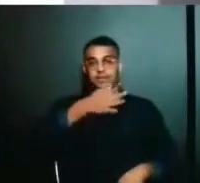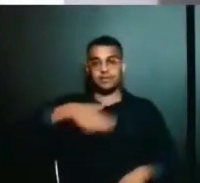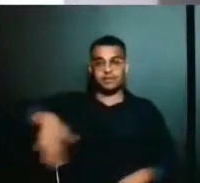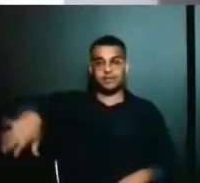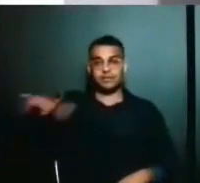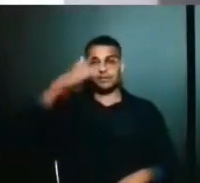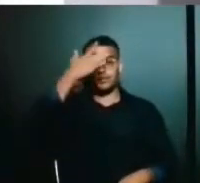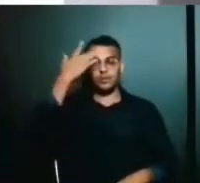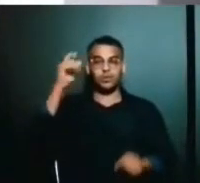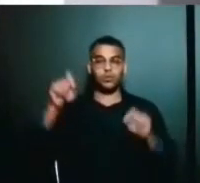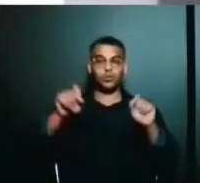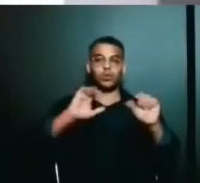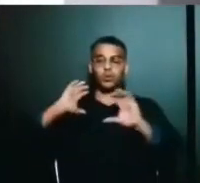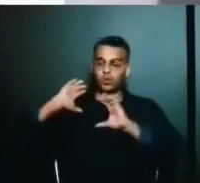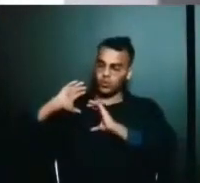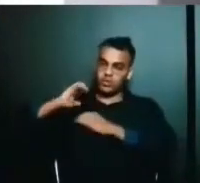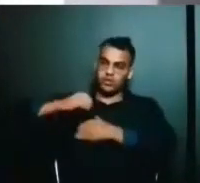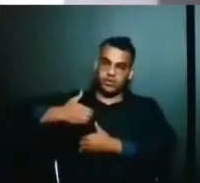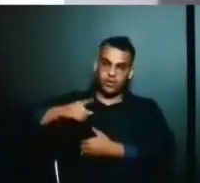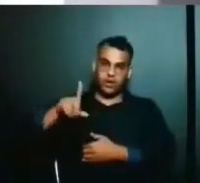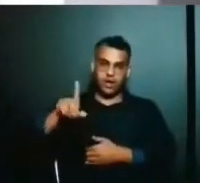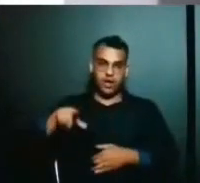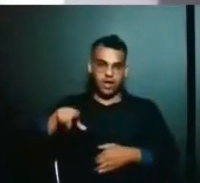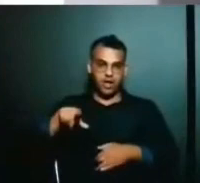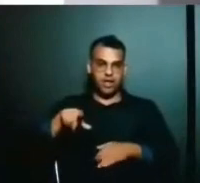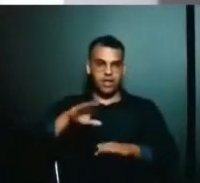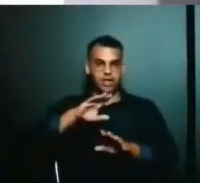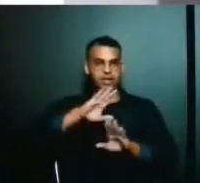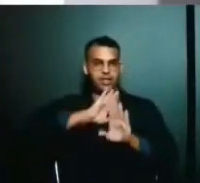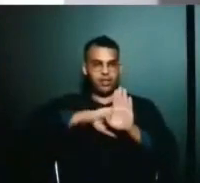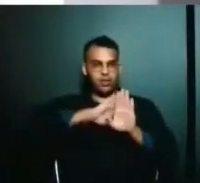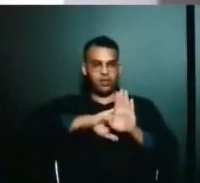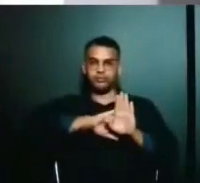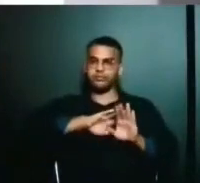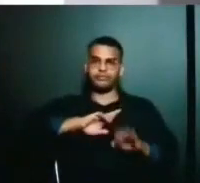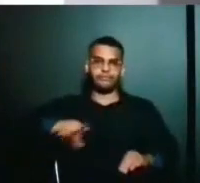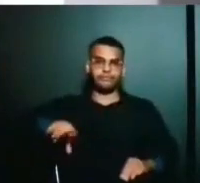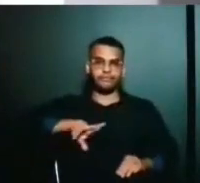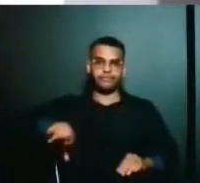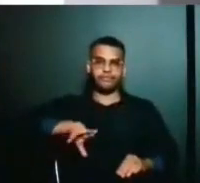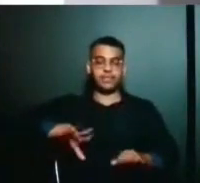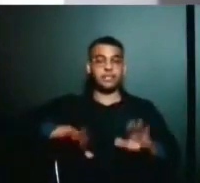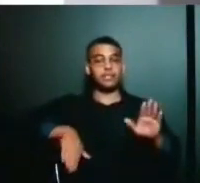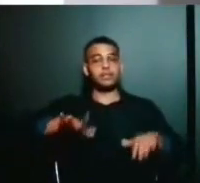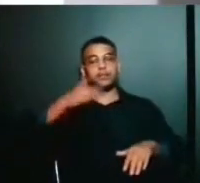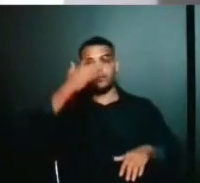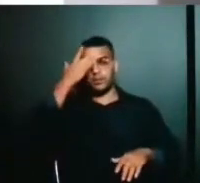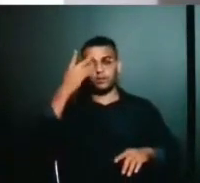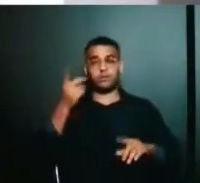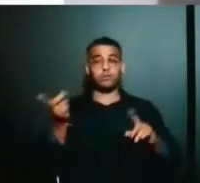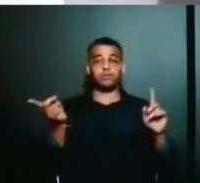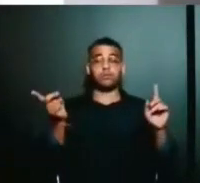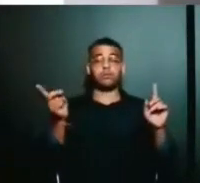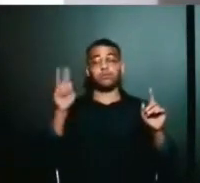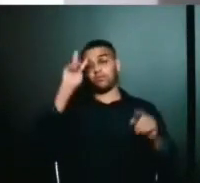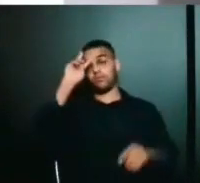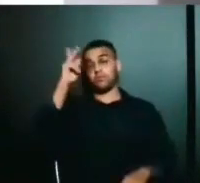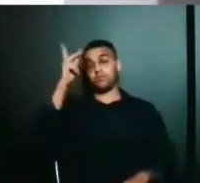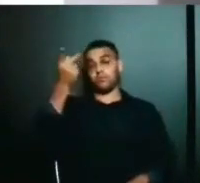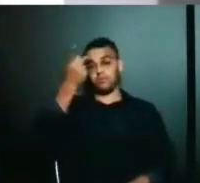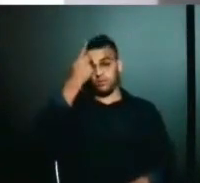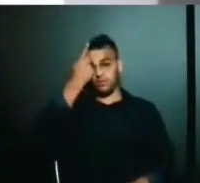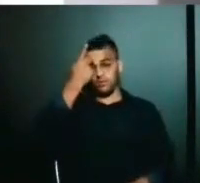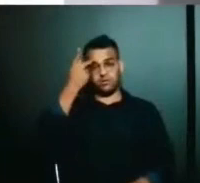uma ideologia. As pessoas confundem muito, algumas pessoas não confundem, passam isso para frente